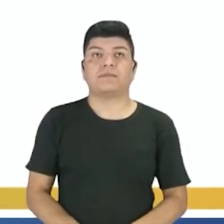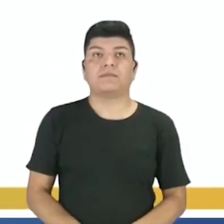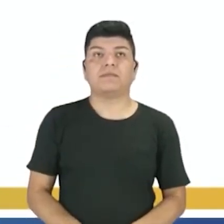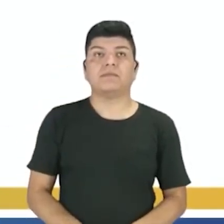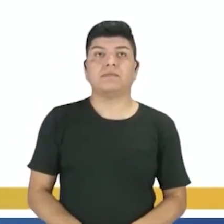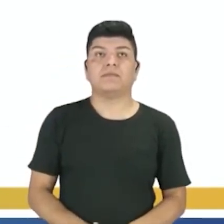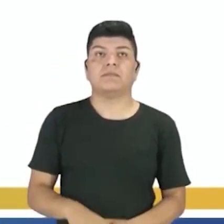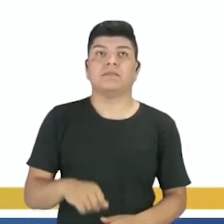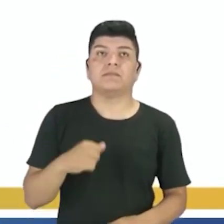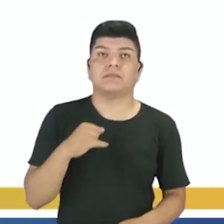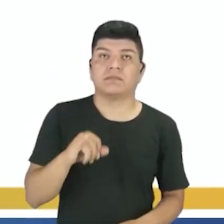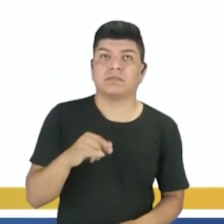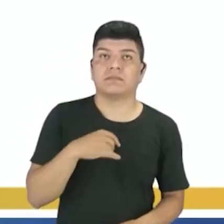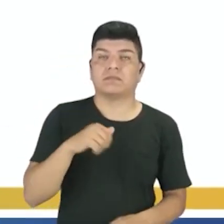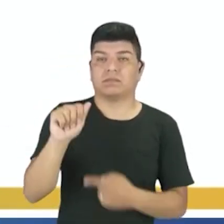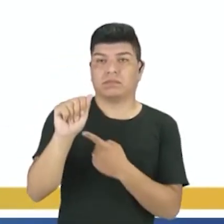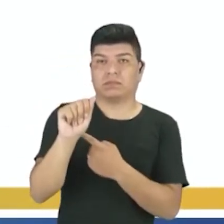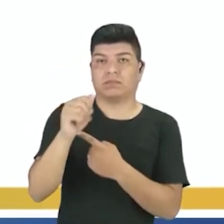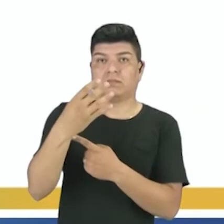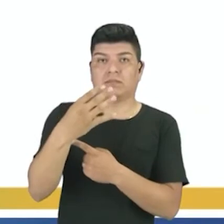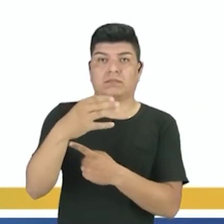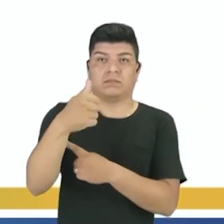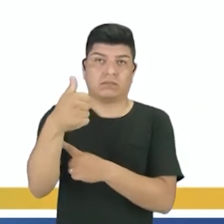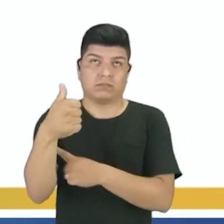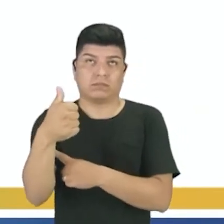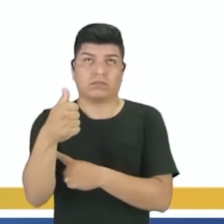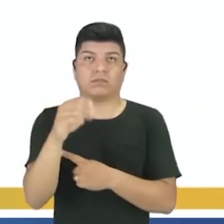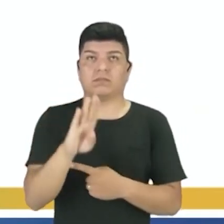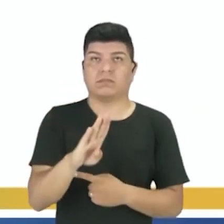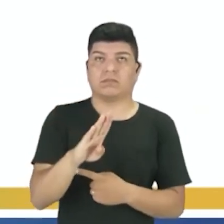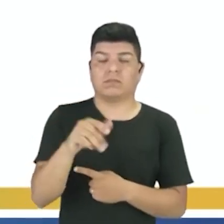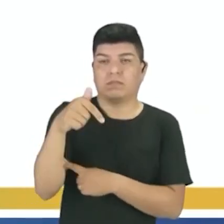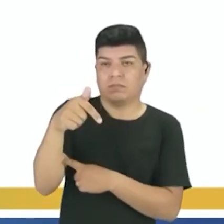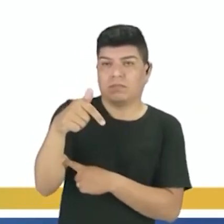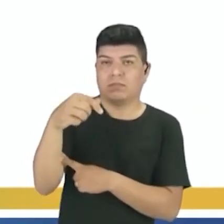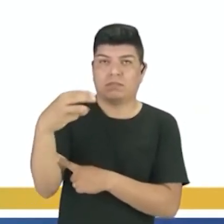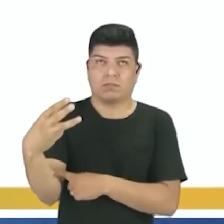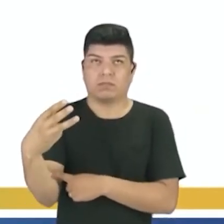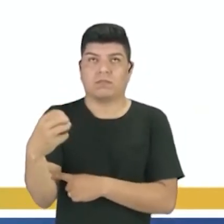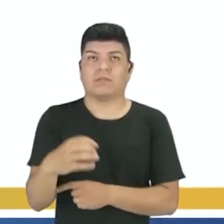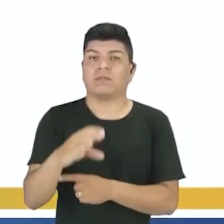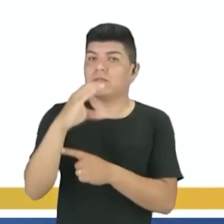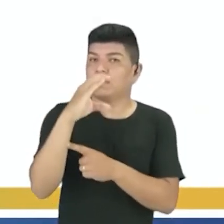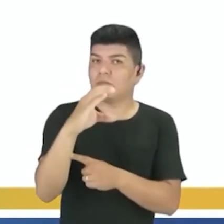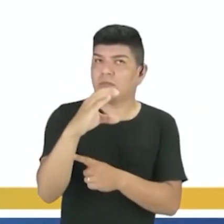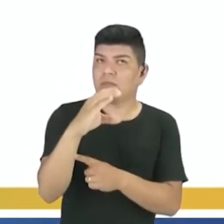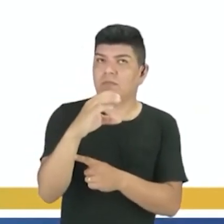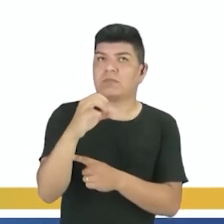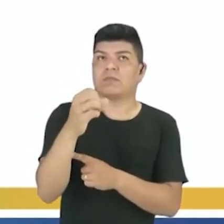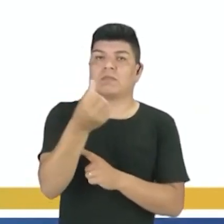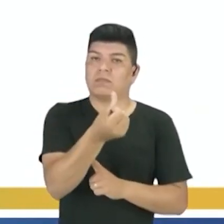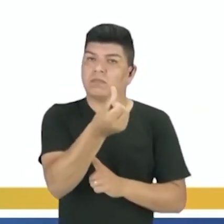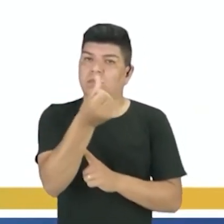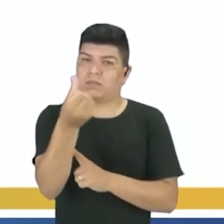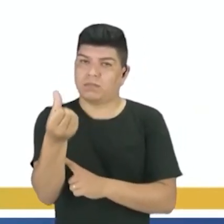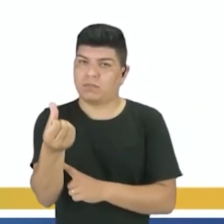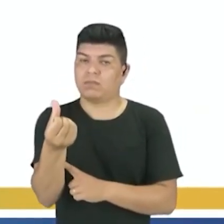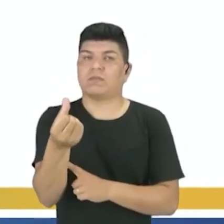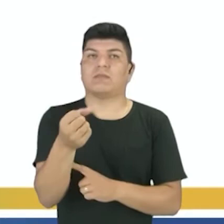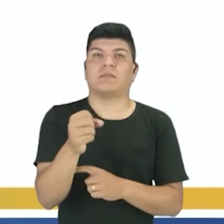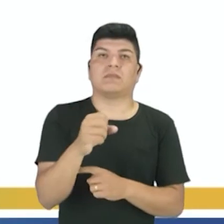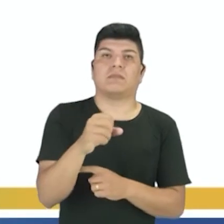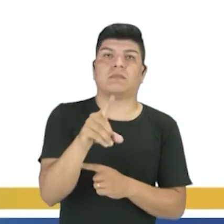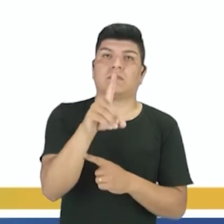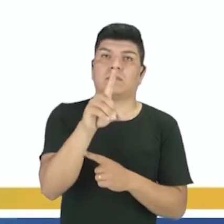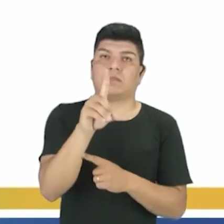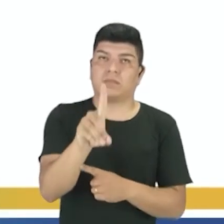Se eu pego os pontos A, 4 e 1, os pontos B, 7 e 3, o ponto B, C, 6 e